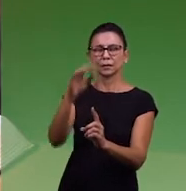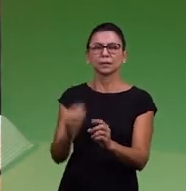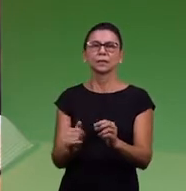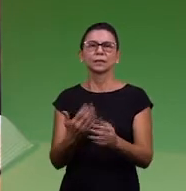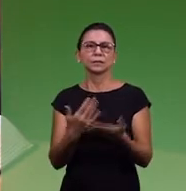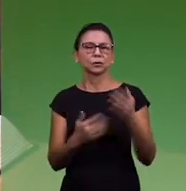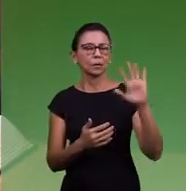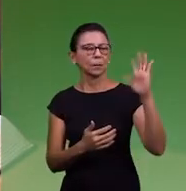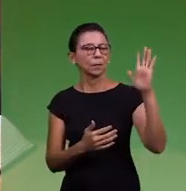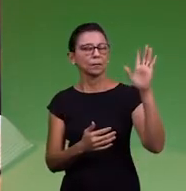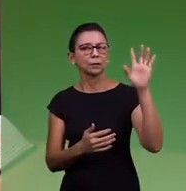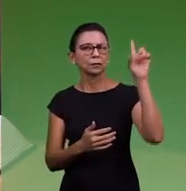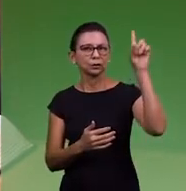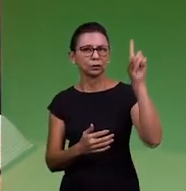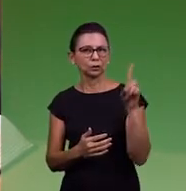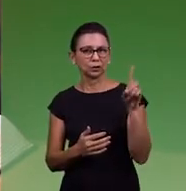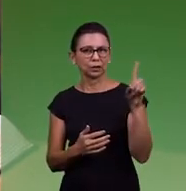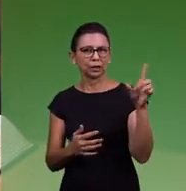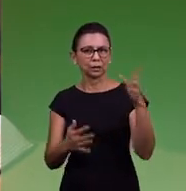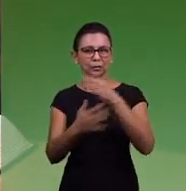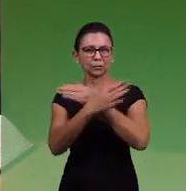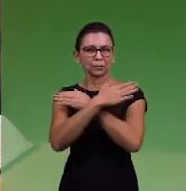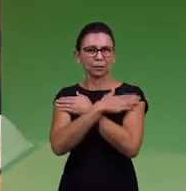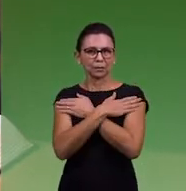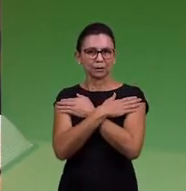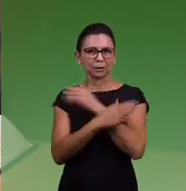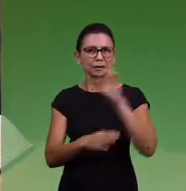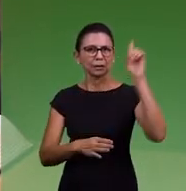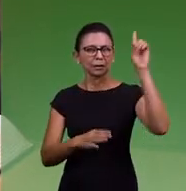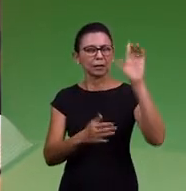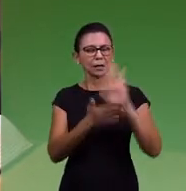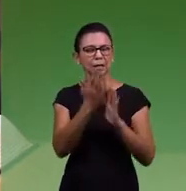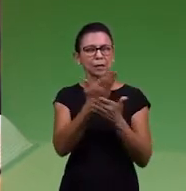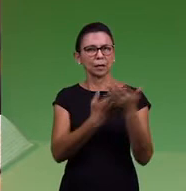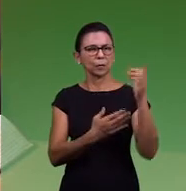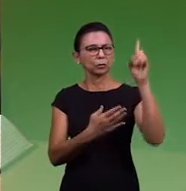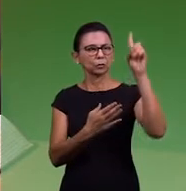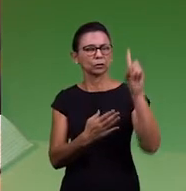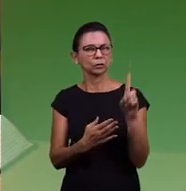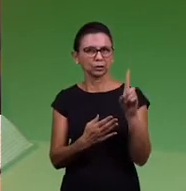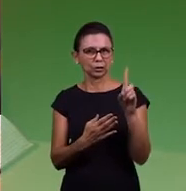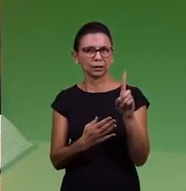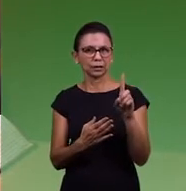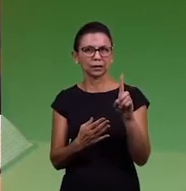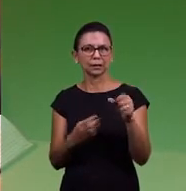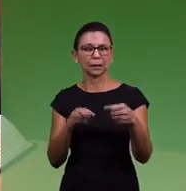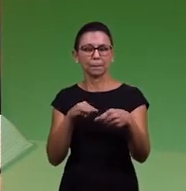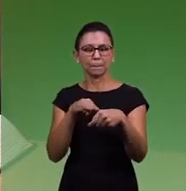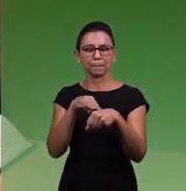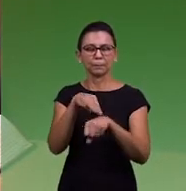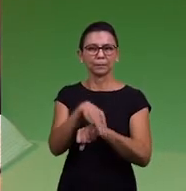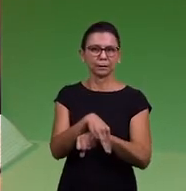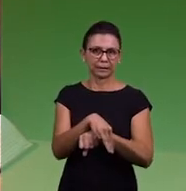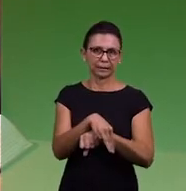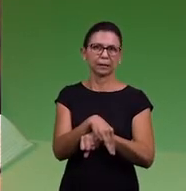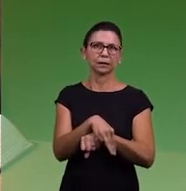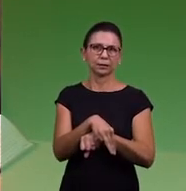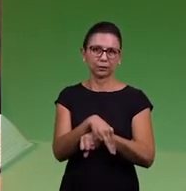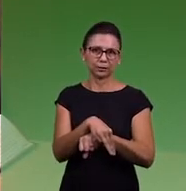mão direita me abrace. Mão é ministério, cinco ministérios. Então, ministério na obra do Senhor